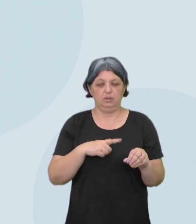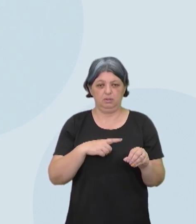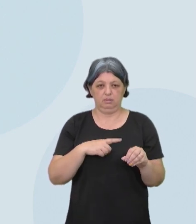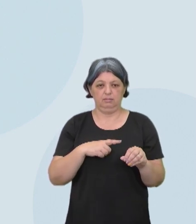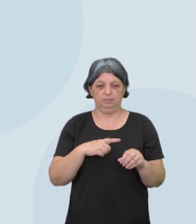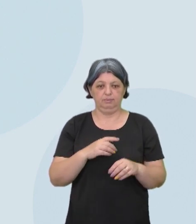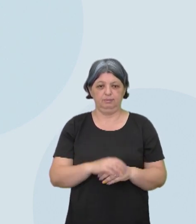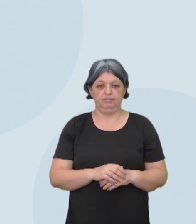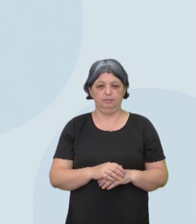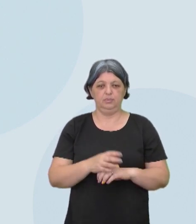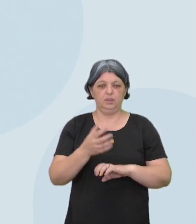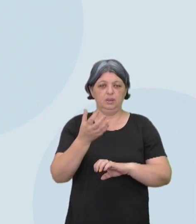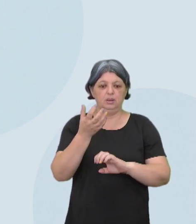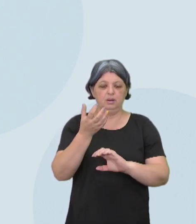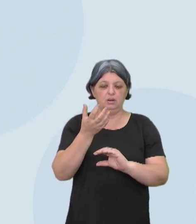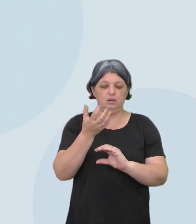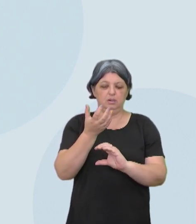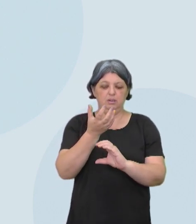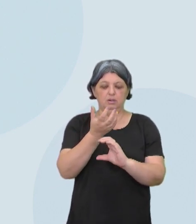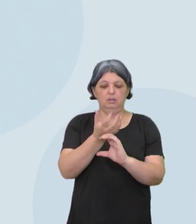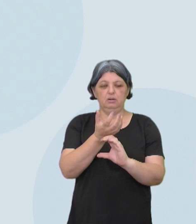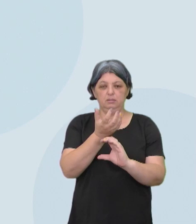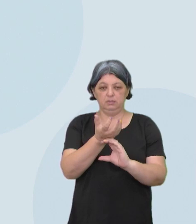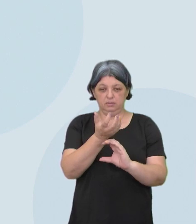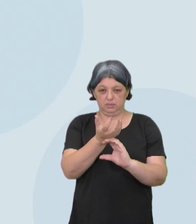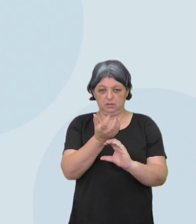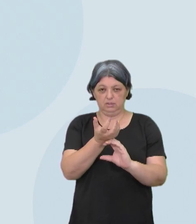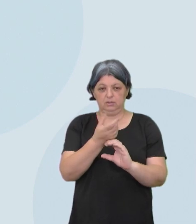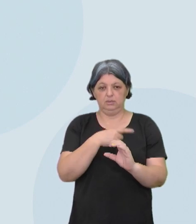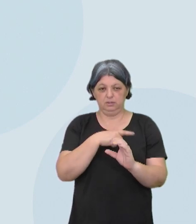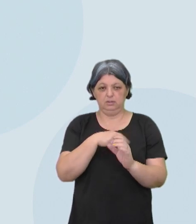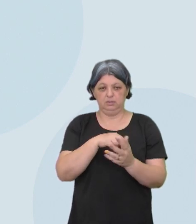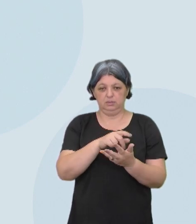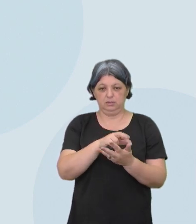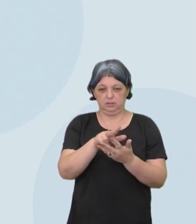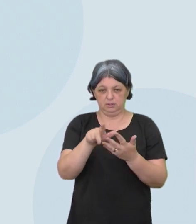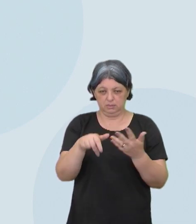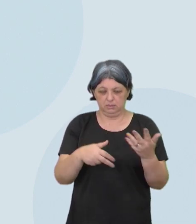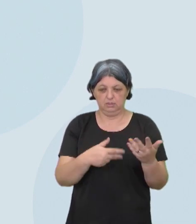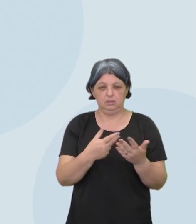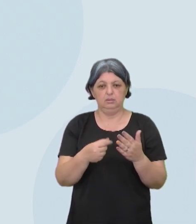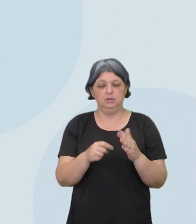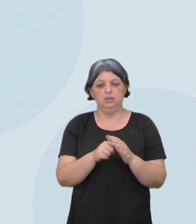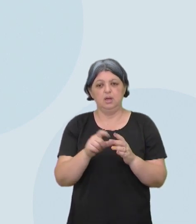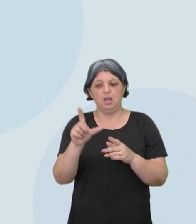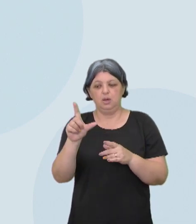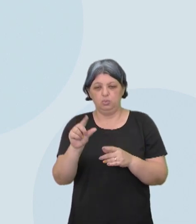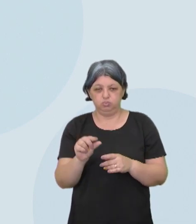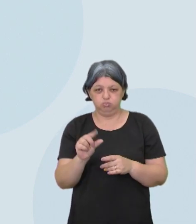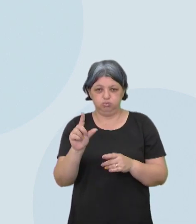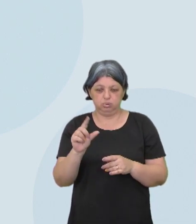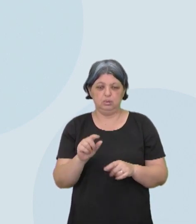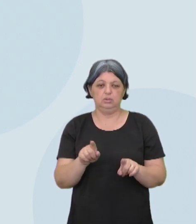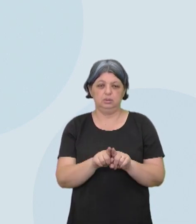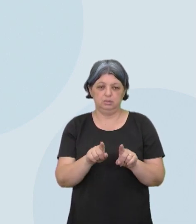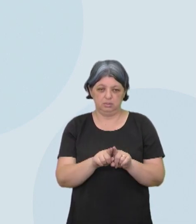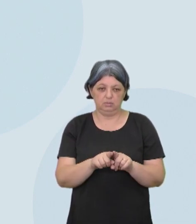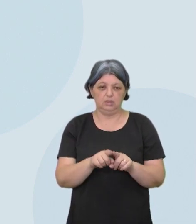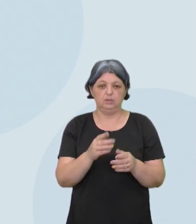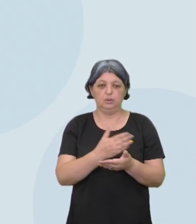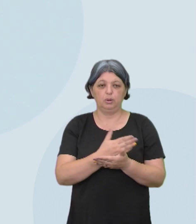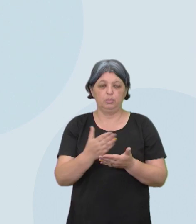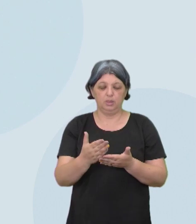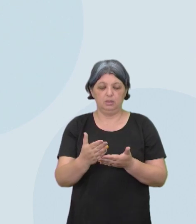edáfica, tanto em relação a número de organismos quanto também em relação ao tamanho, e também iniciamos